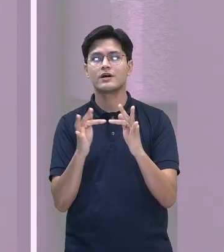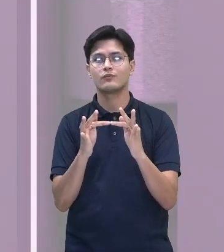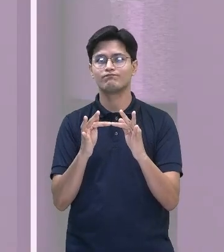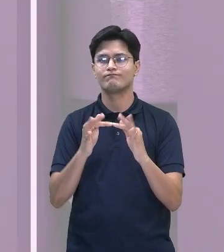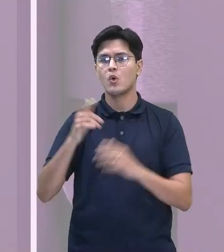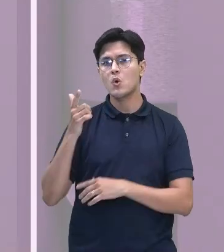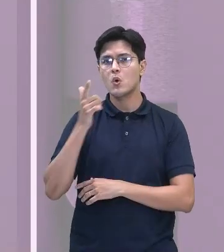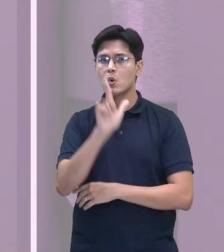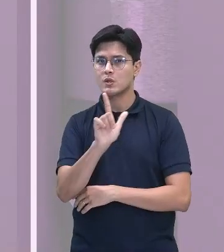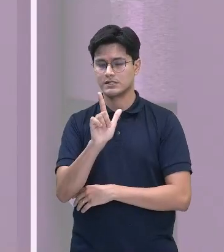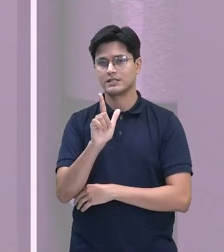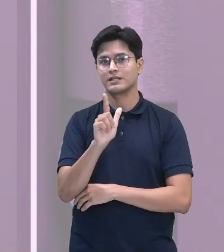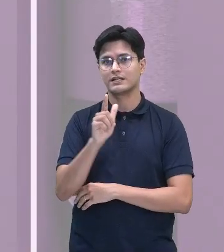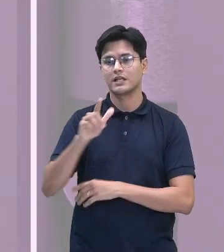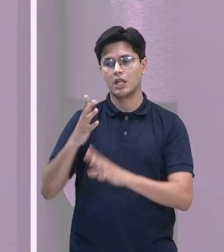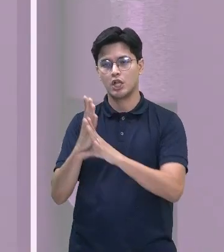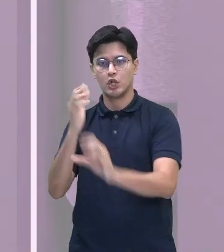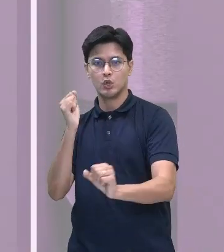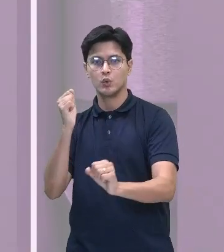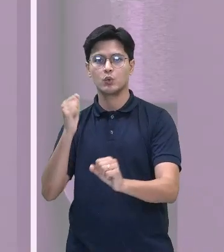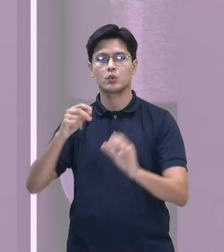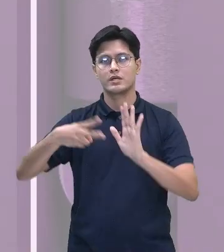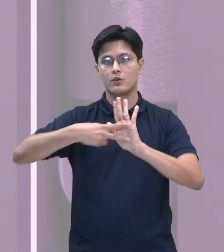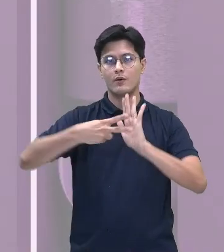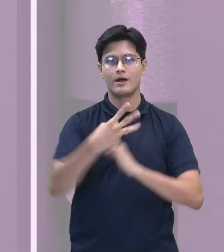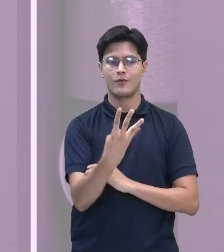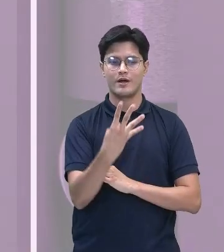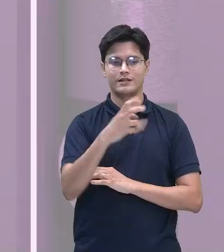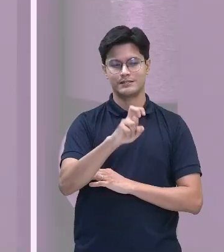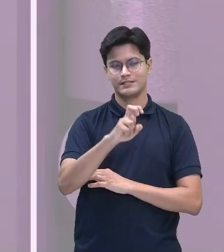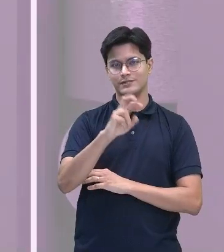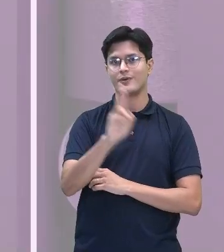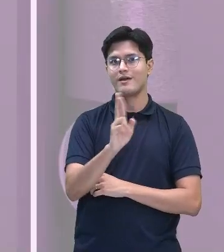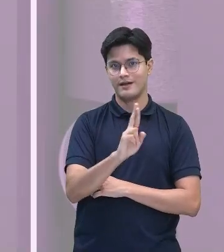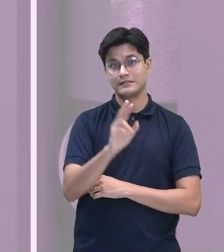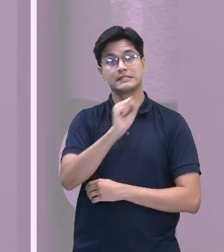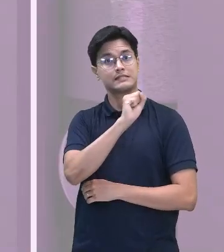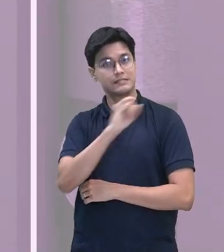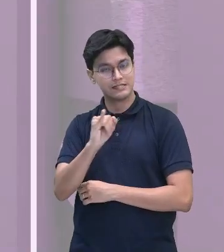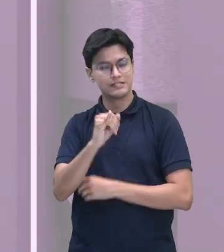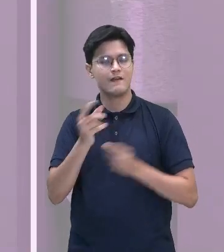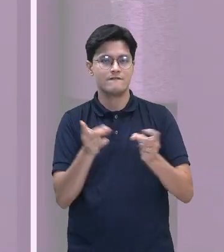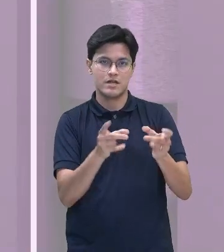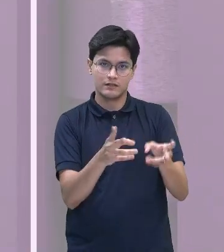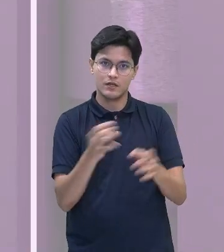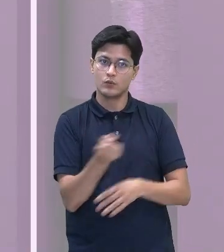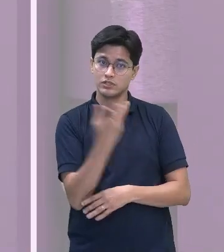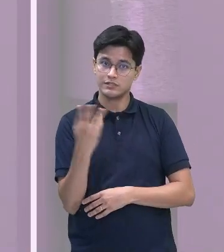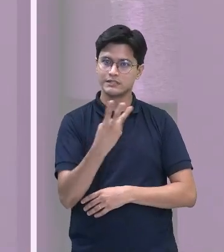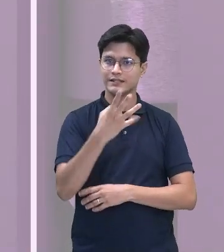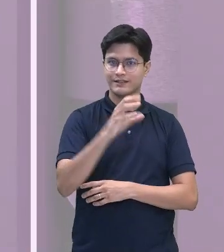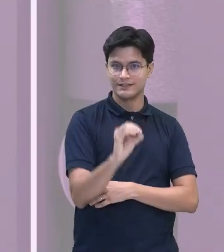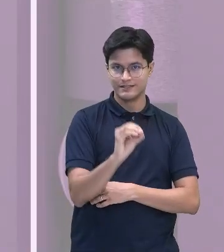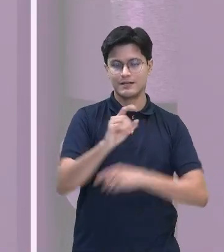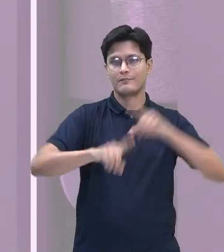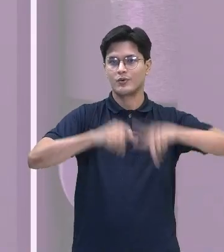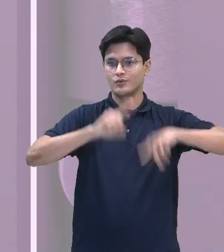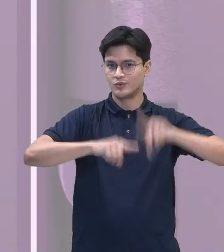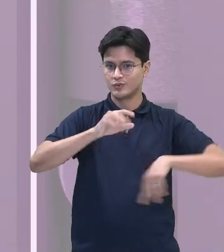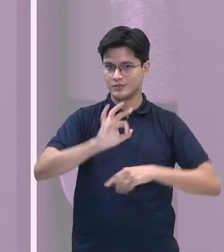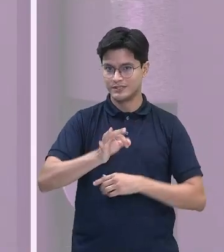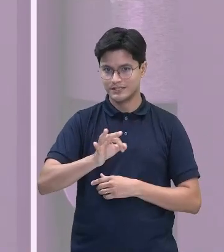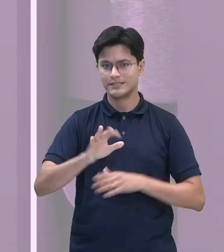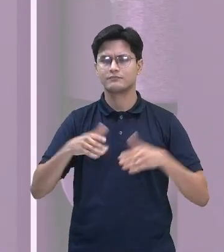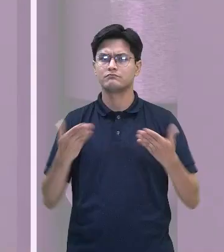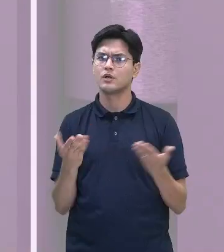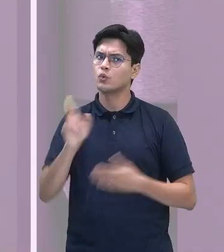R$ 45. Tudo bem? Bom, acho que está começando a ficar interessante essa ideia aí de função, matemática, cotidiano,